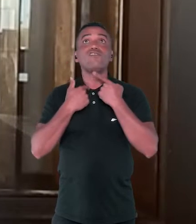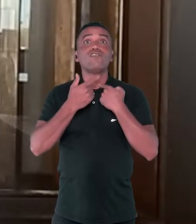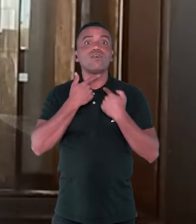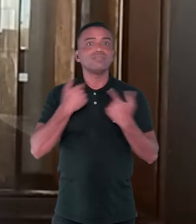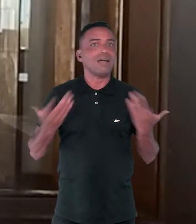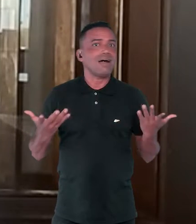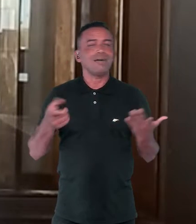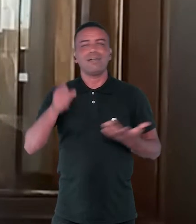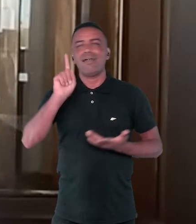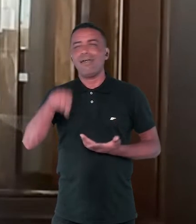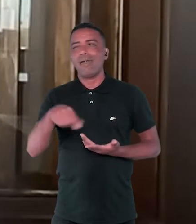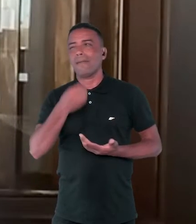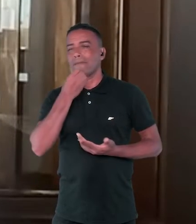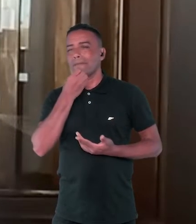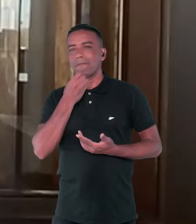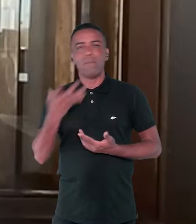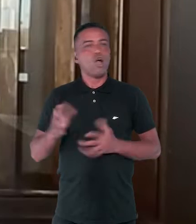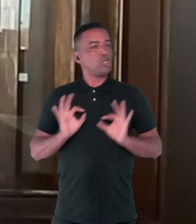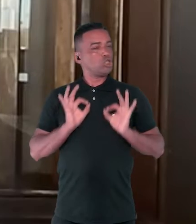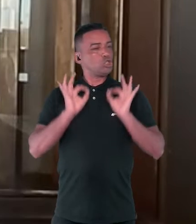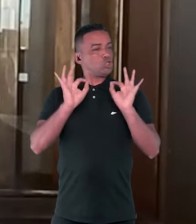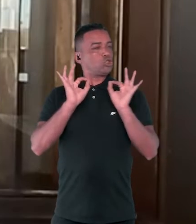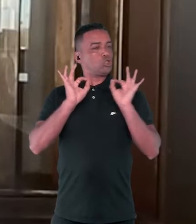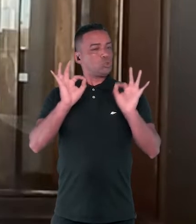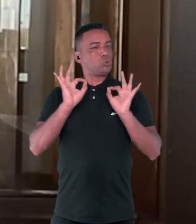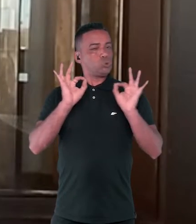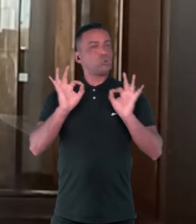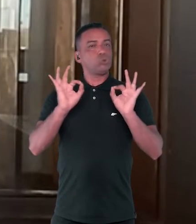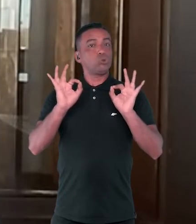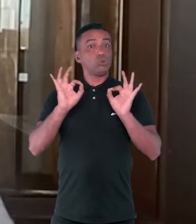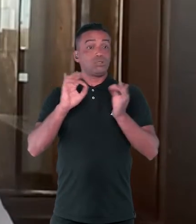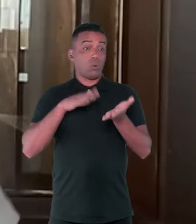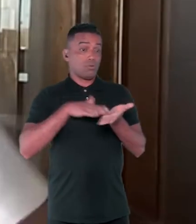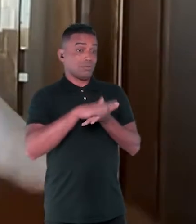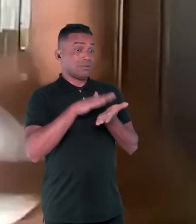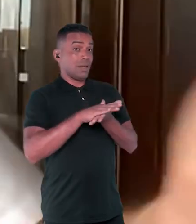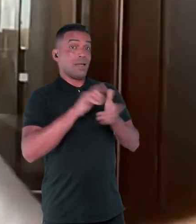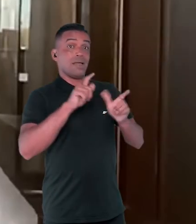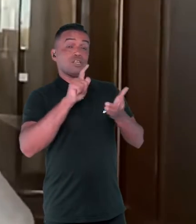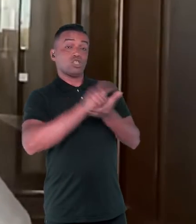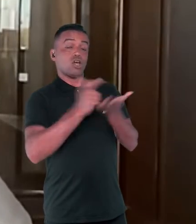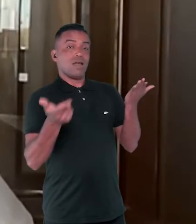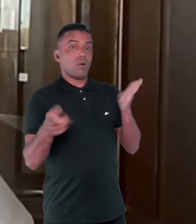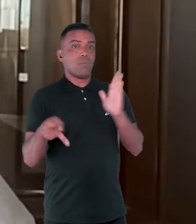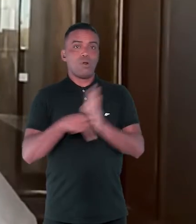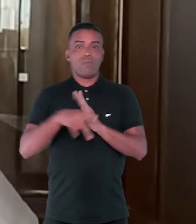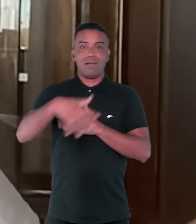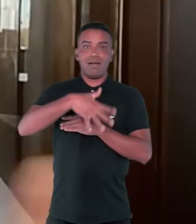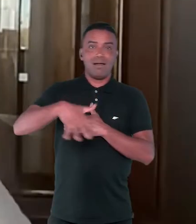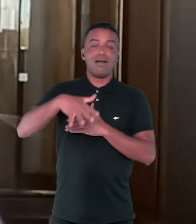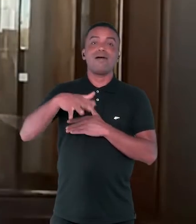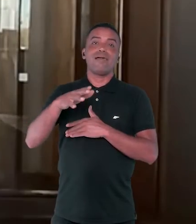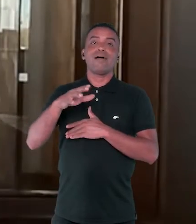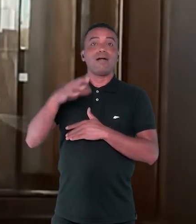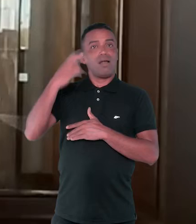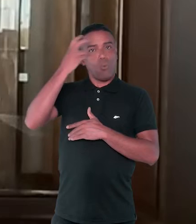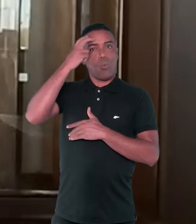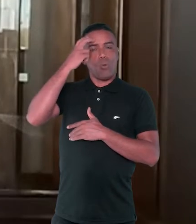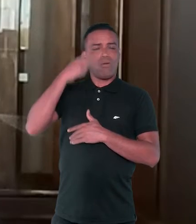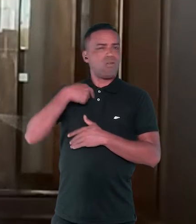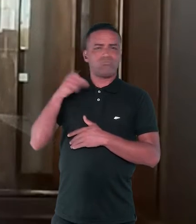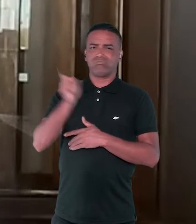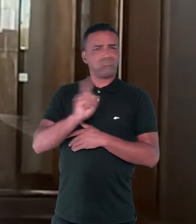do barato que era, da chiqueza que era trabalhar no veículo impresso. Por exemplo, na editoria de cultura. E eu